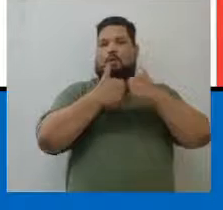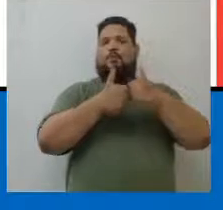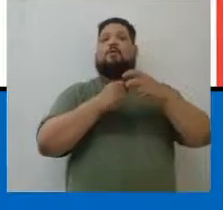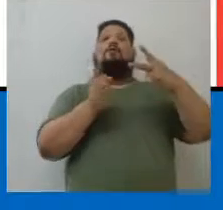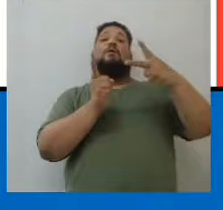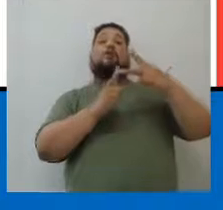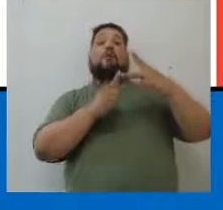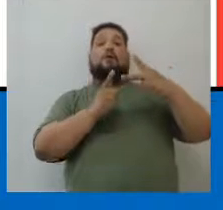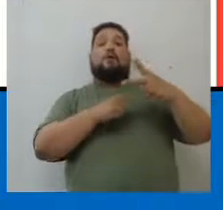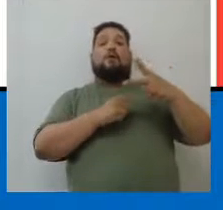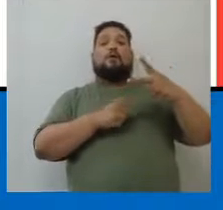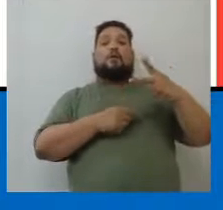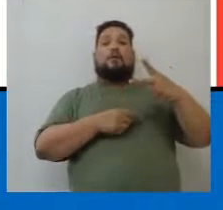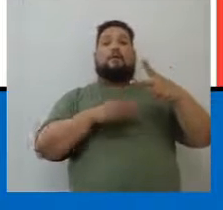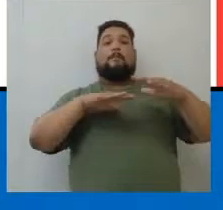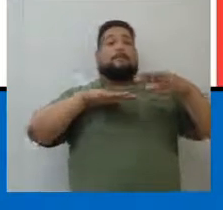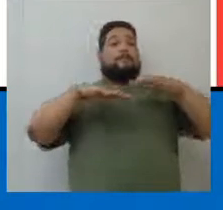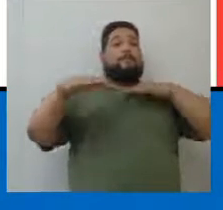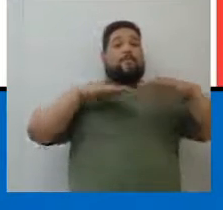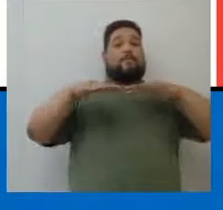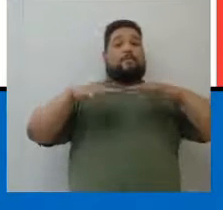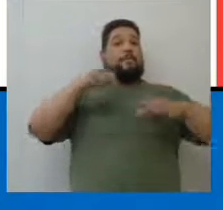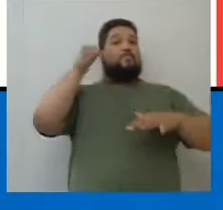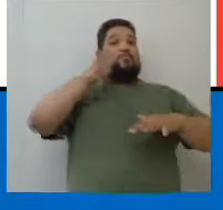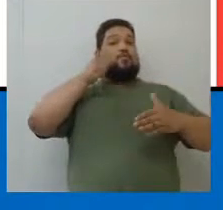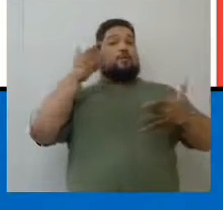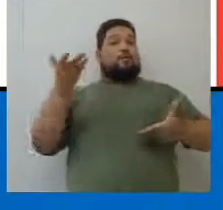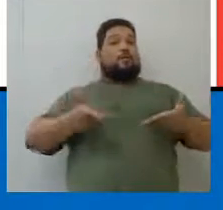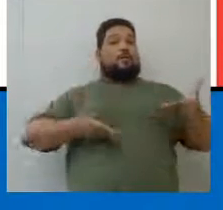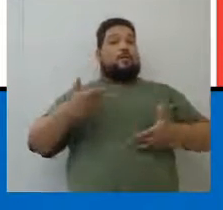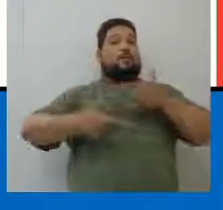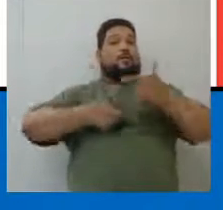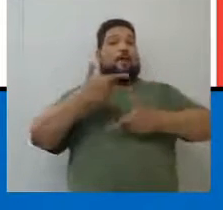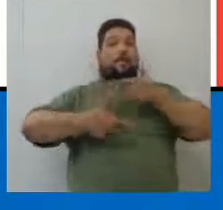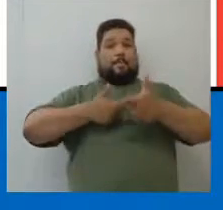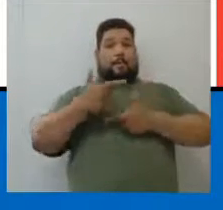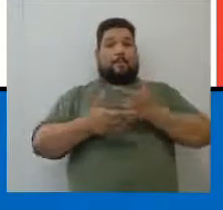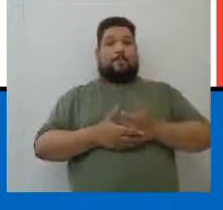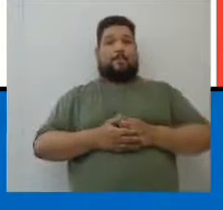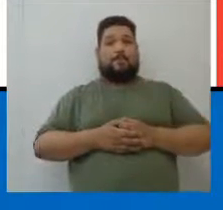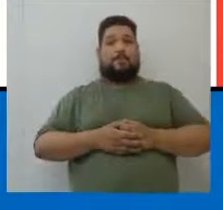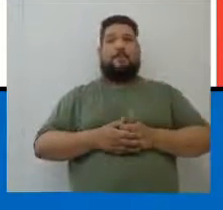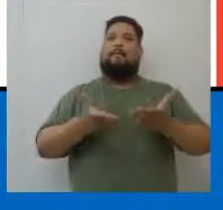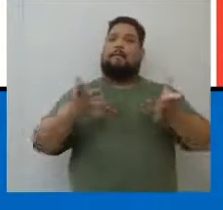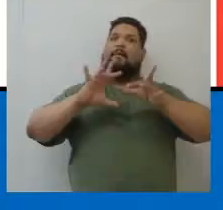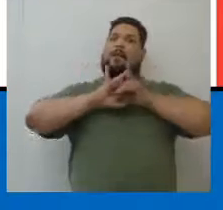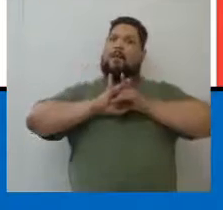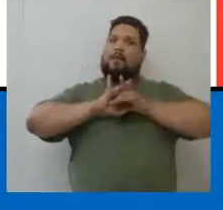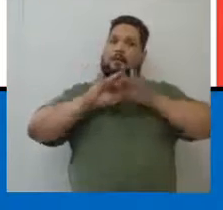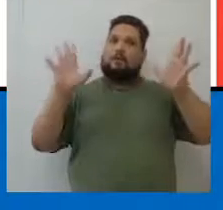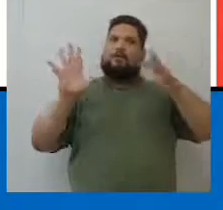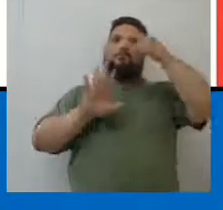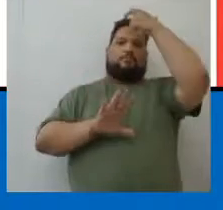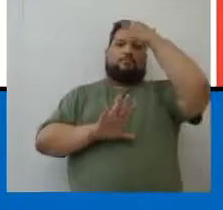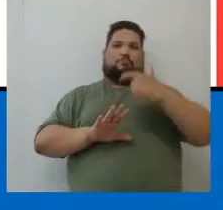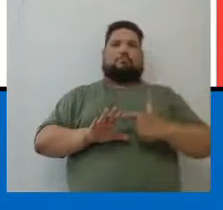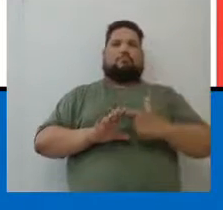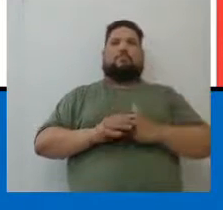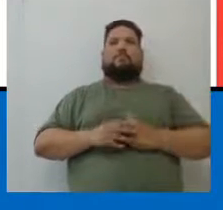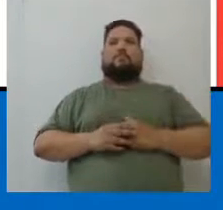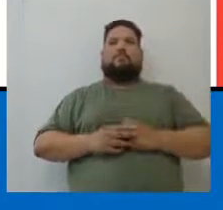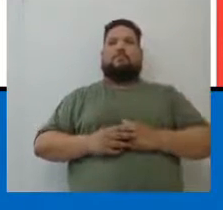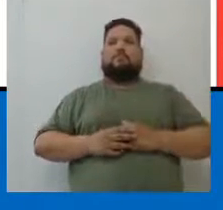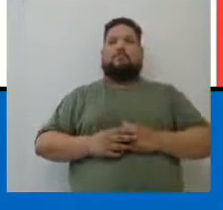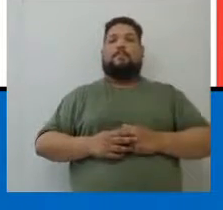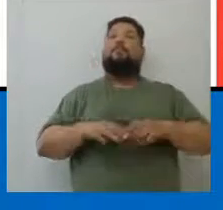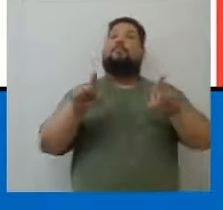agora a questão da movimentação das empregadas domésticas, tá? Pela liberdade da liberdade das